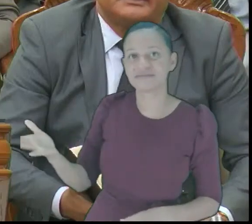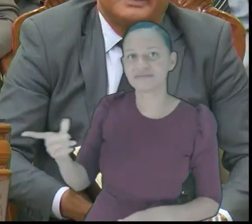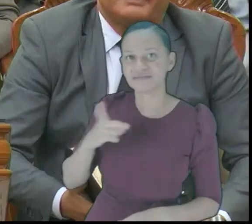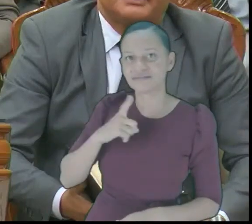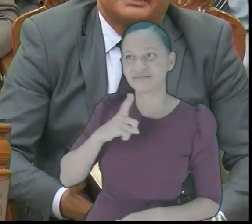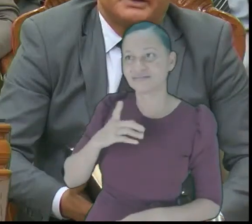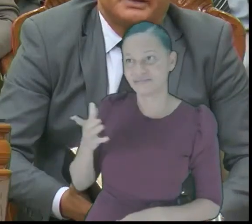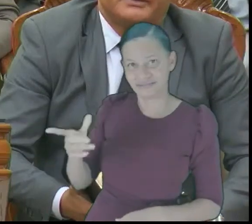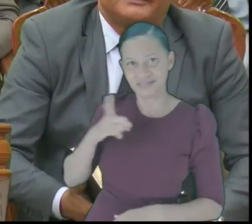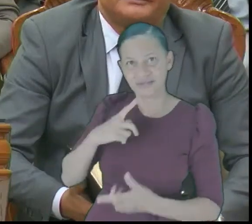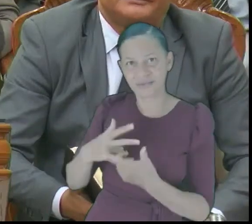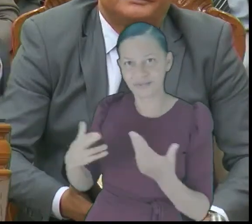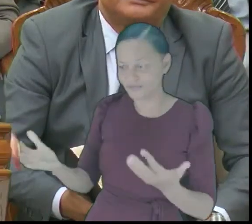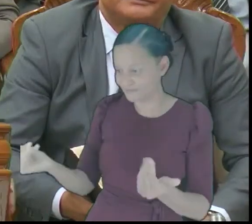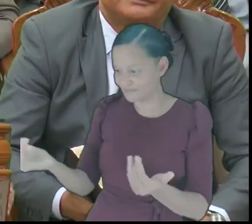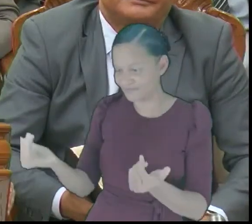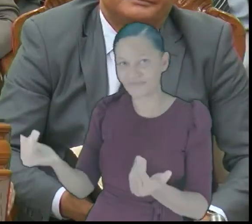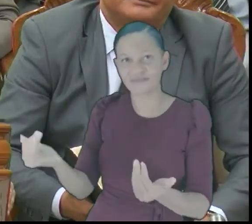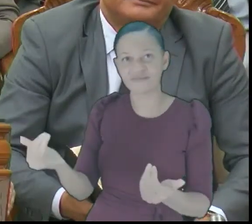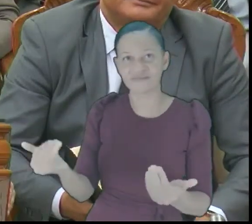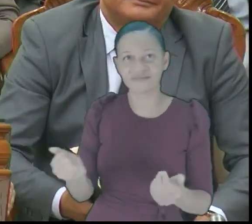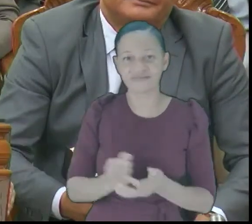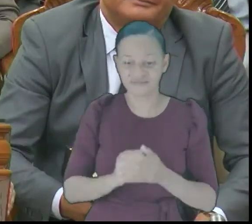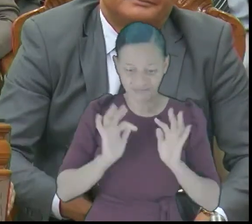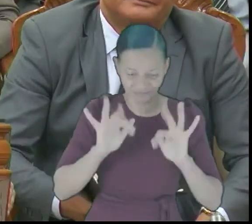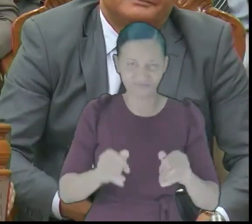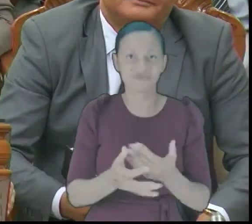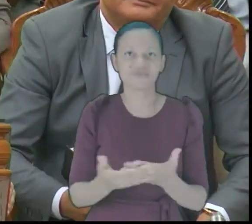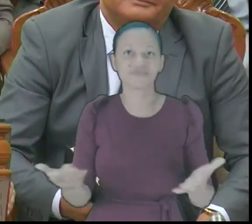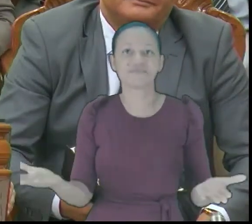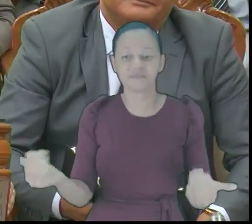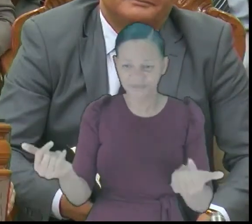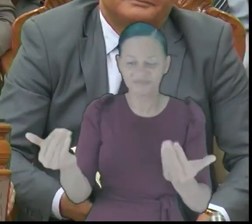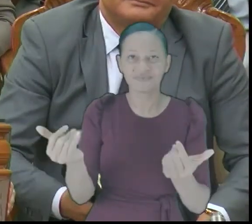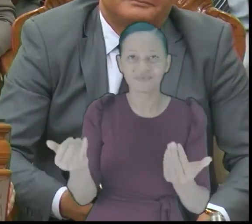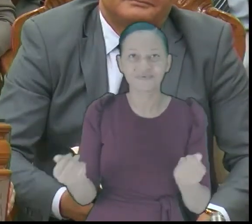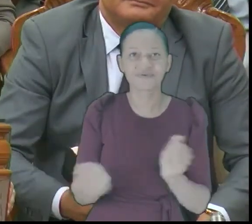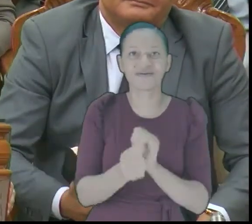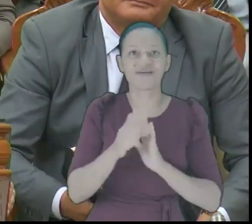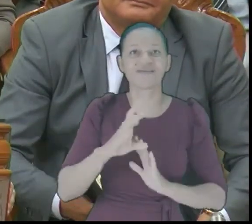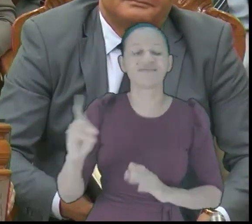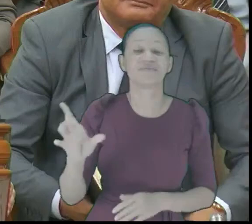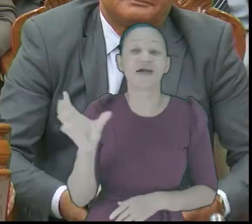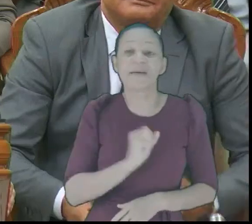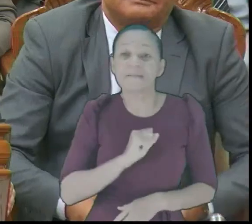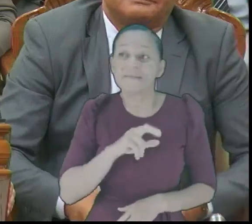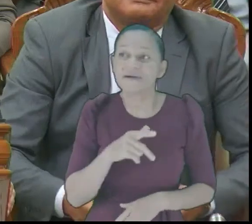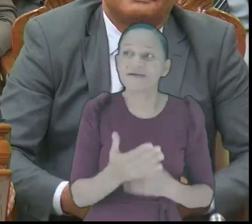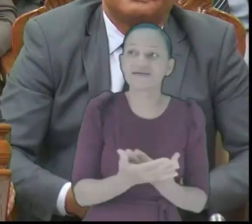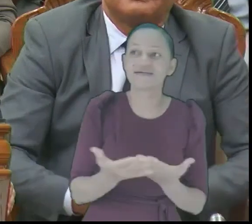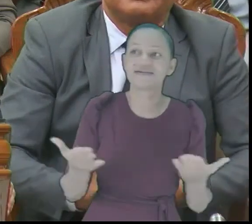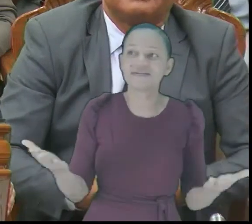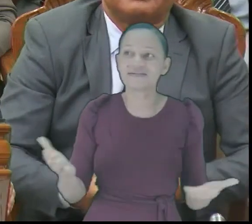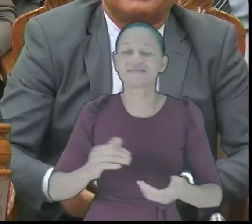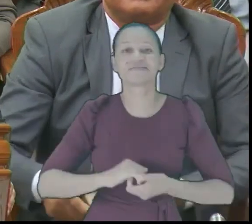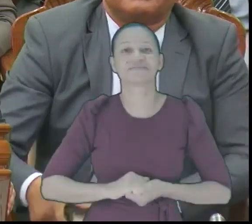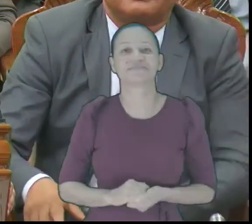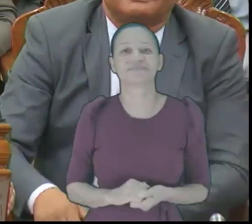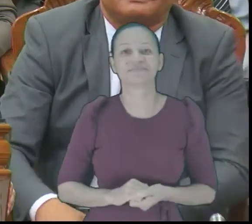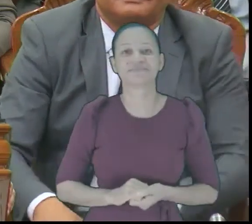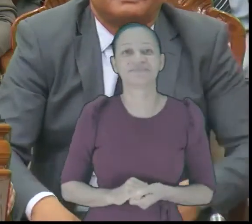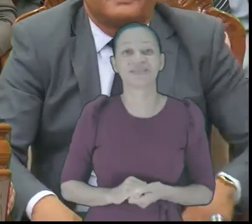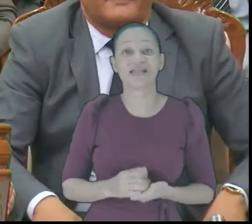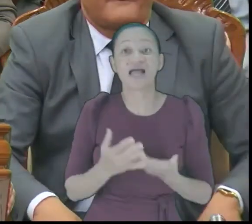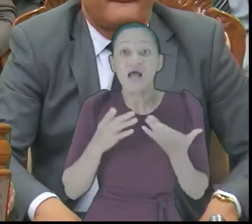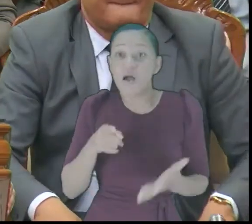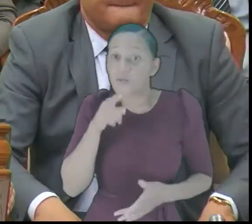fazer? Venham aqui à frente, glória a Deus, já vamos terminar. Podem vir aqui à frente, glória a Deus. Meus amados irmãos, quando